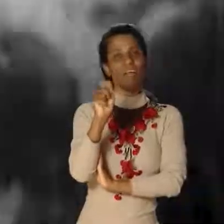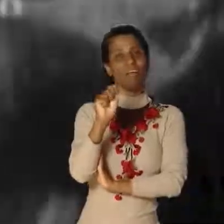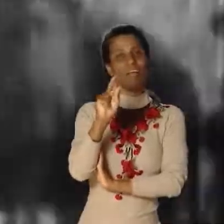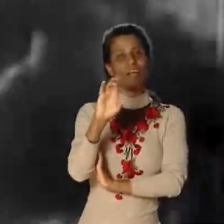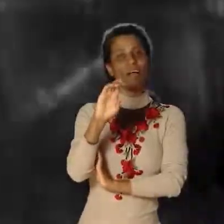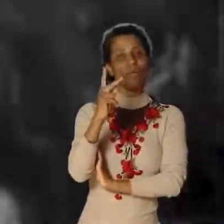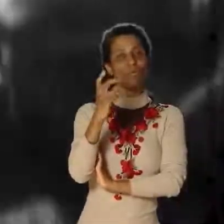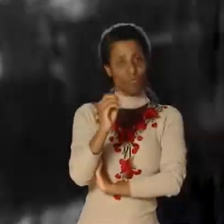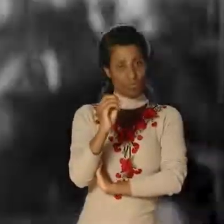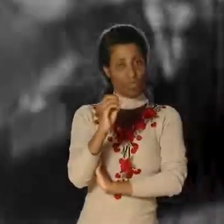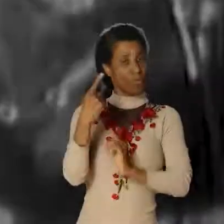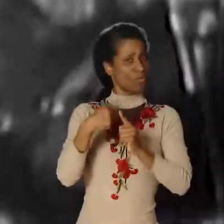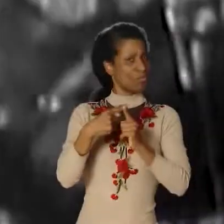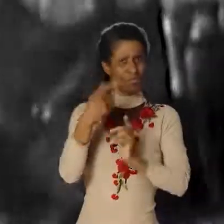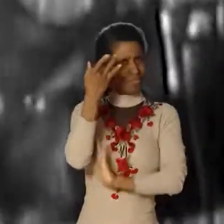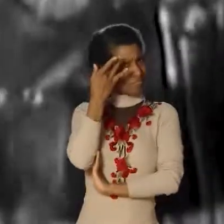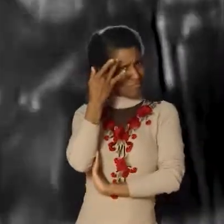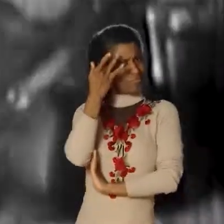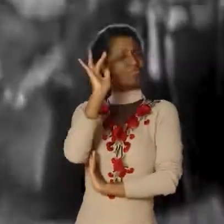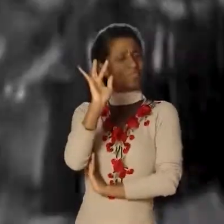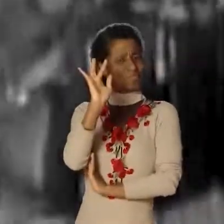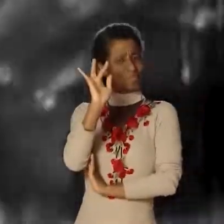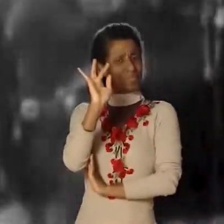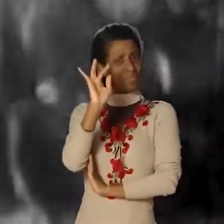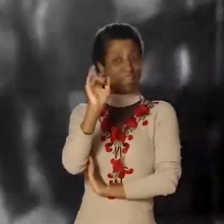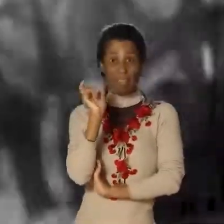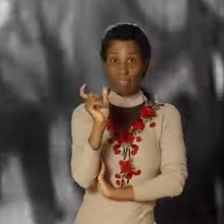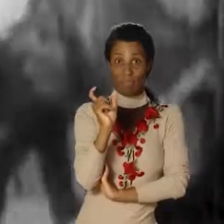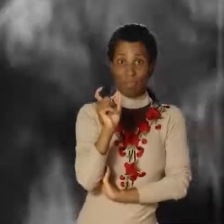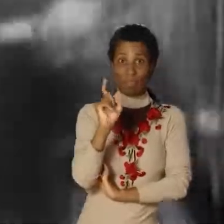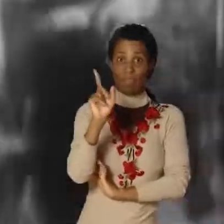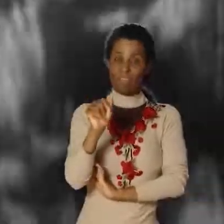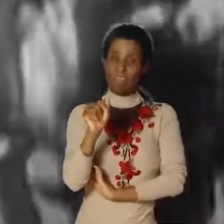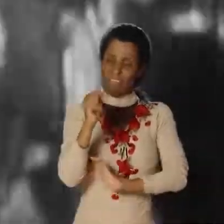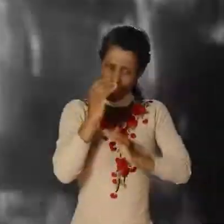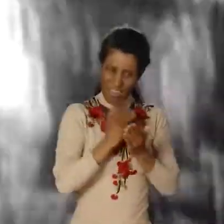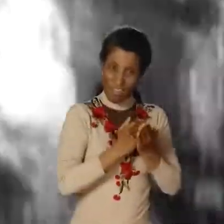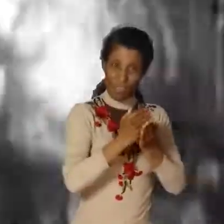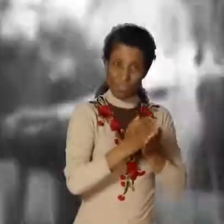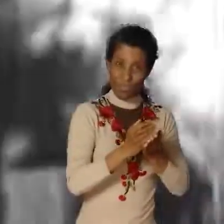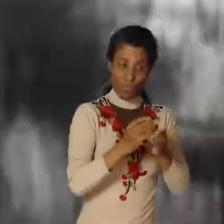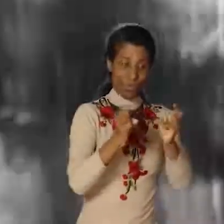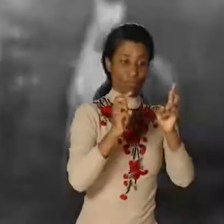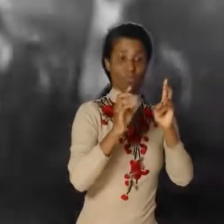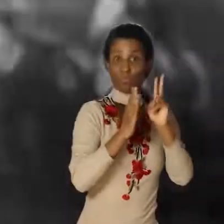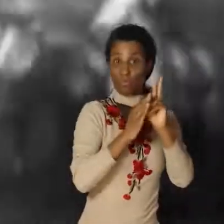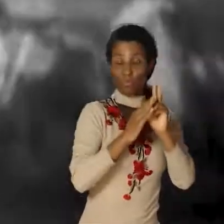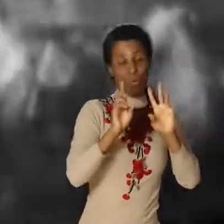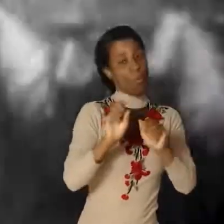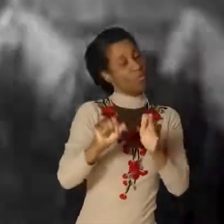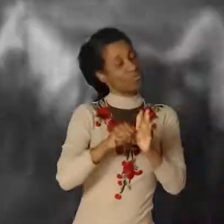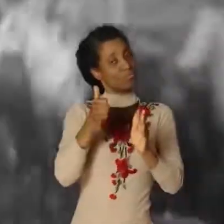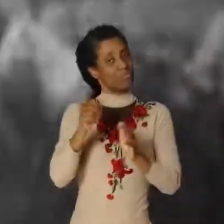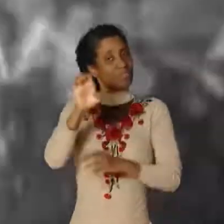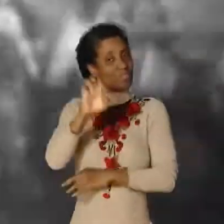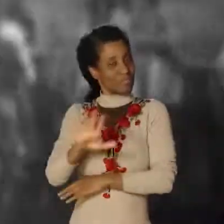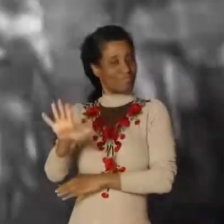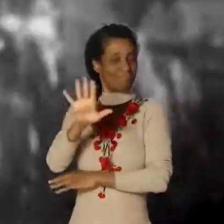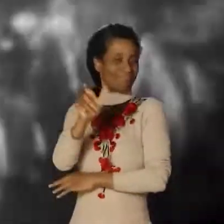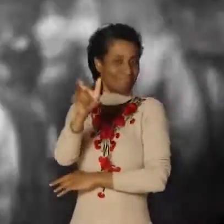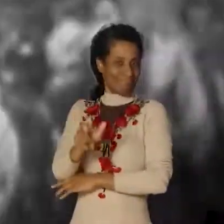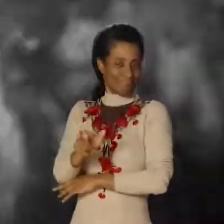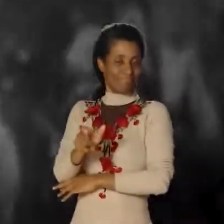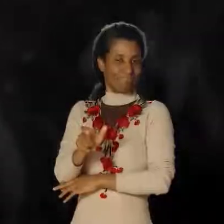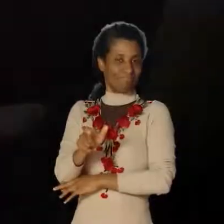pela própria palavra gaúcho, pois não se sabe nem se a origem é indígena ou veio para cá com os